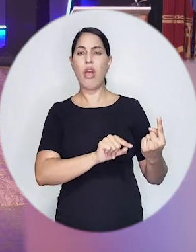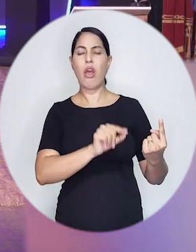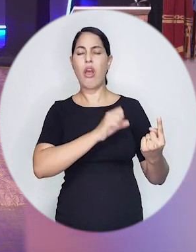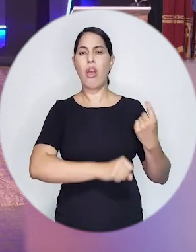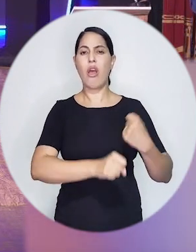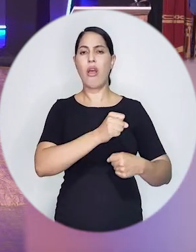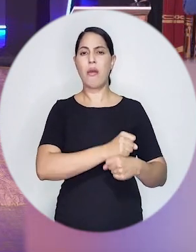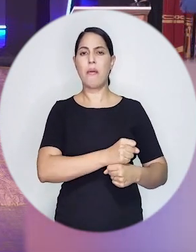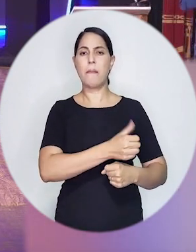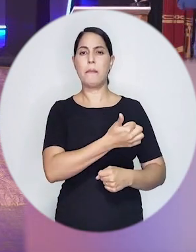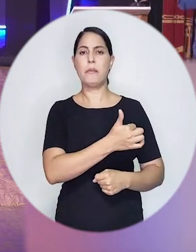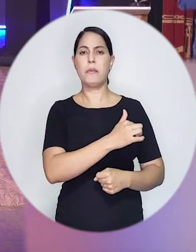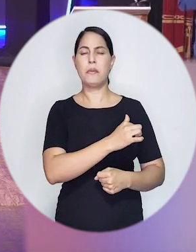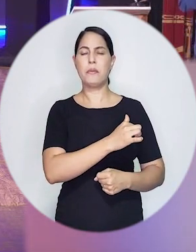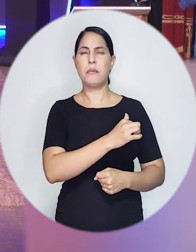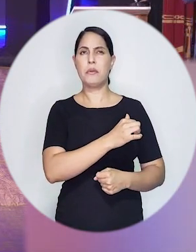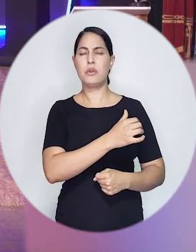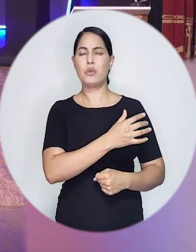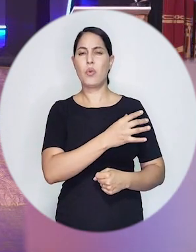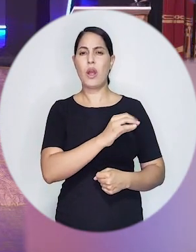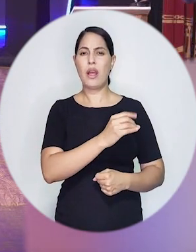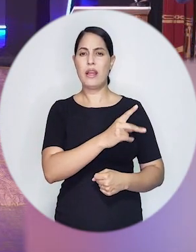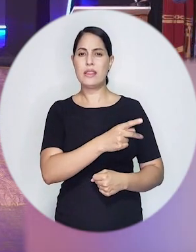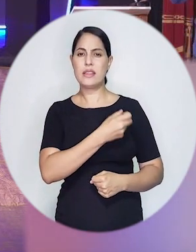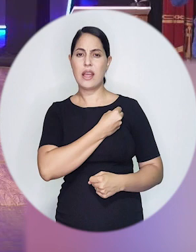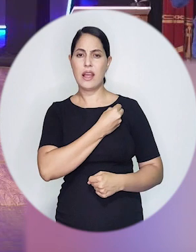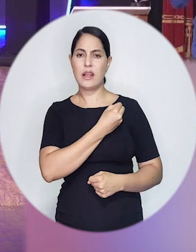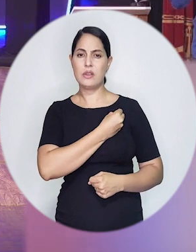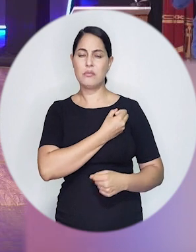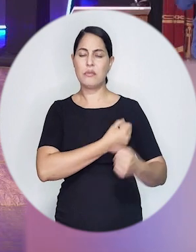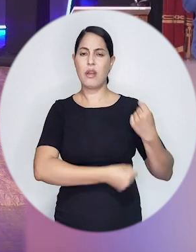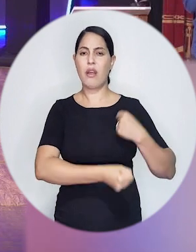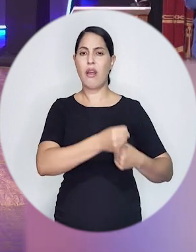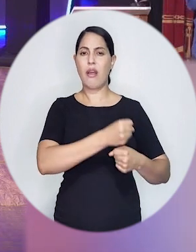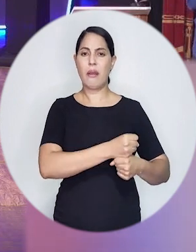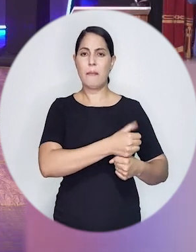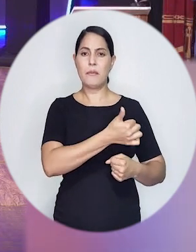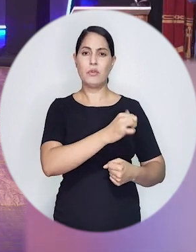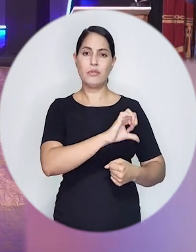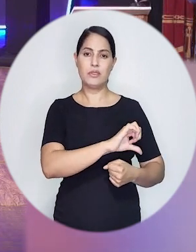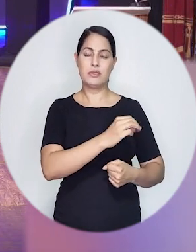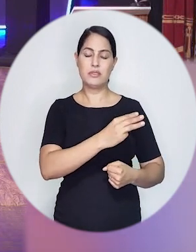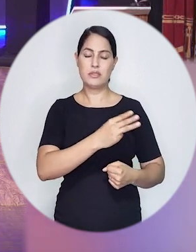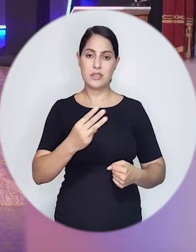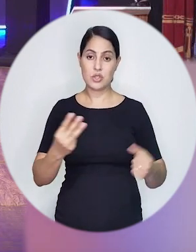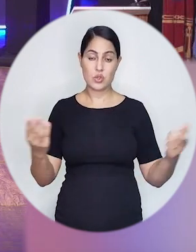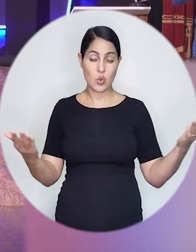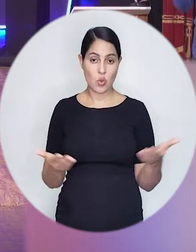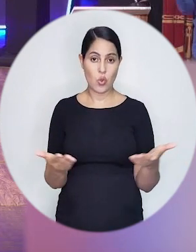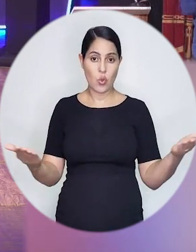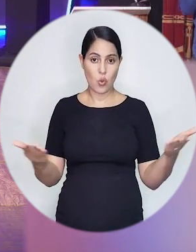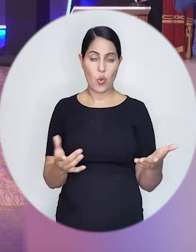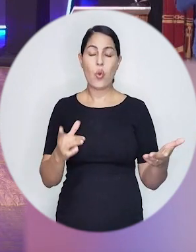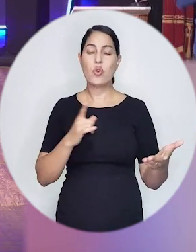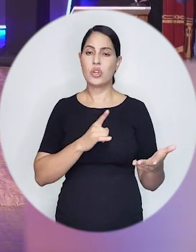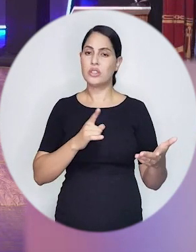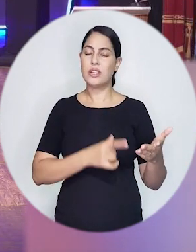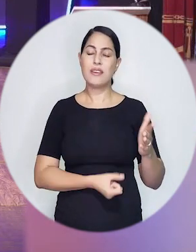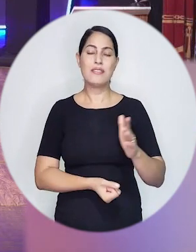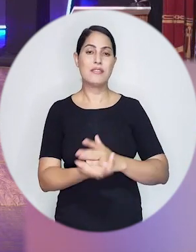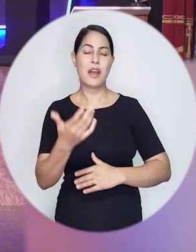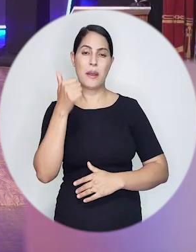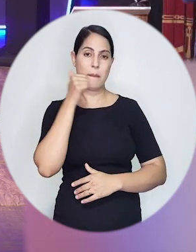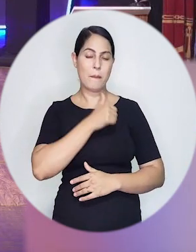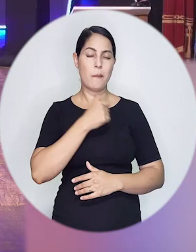registrada sob o número 140, ainda em 33. Hoje, com muito orgulho, temos 50%